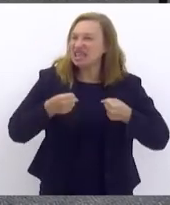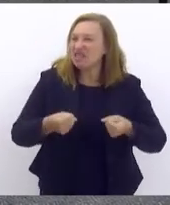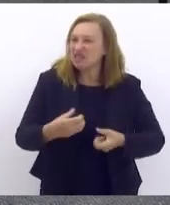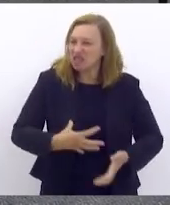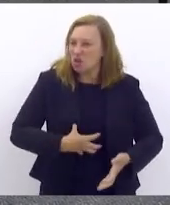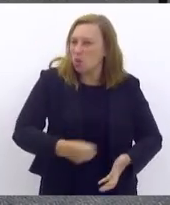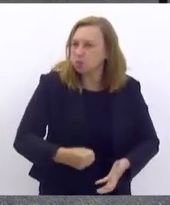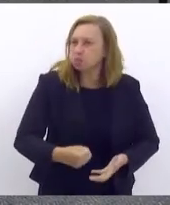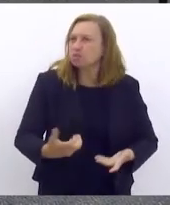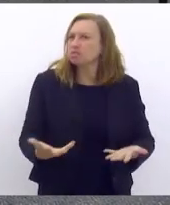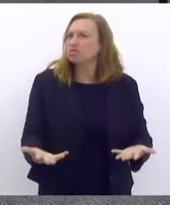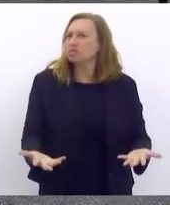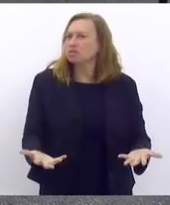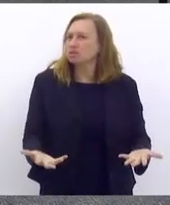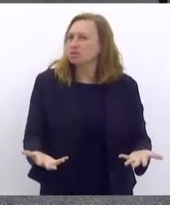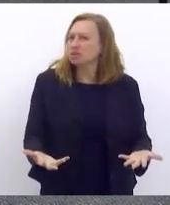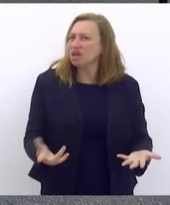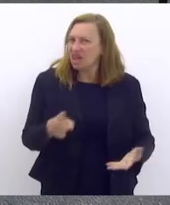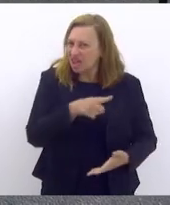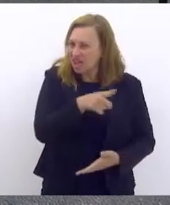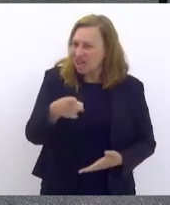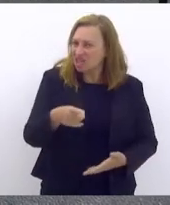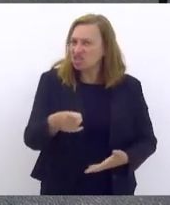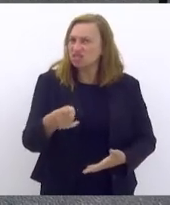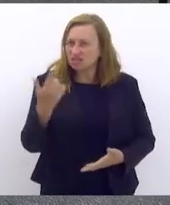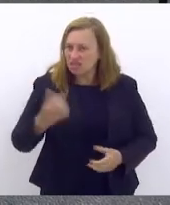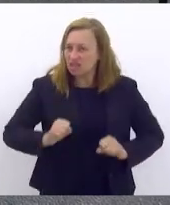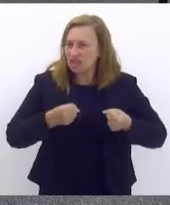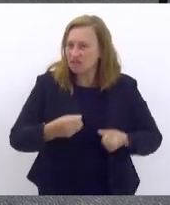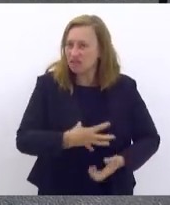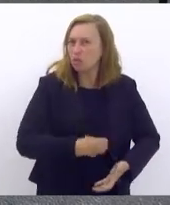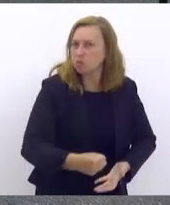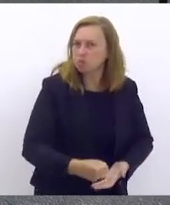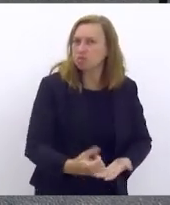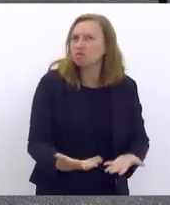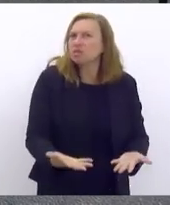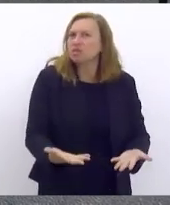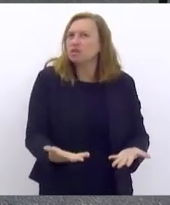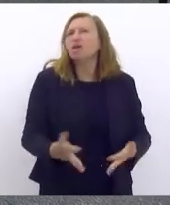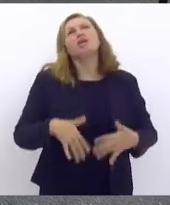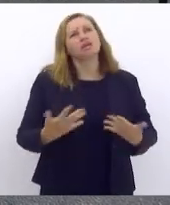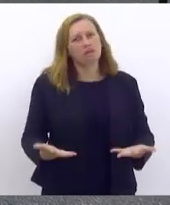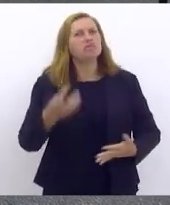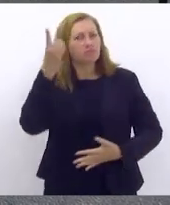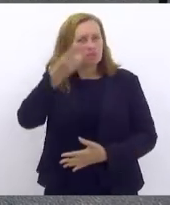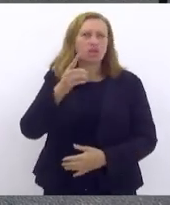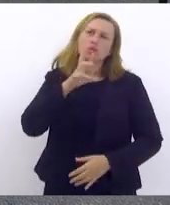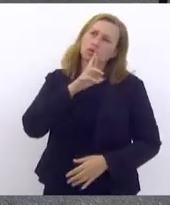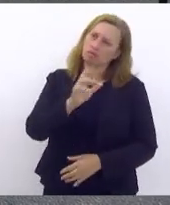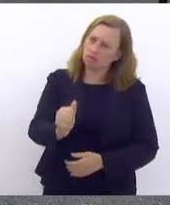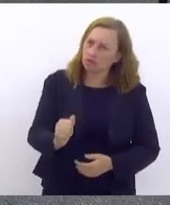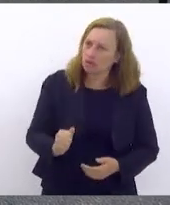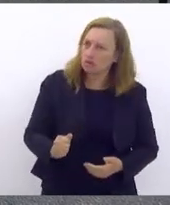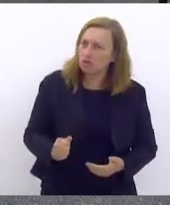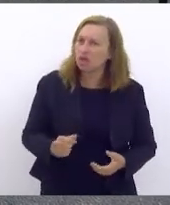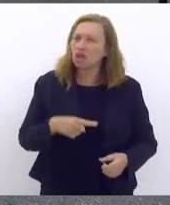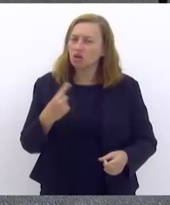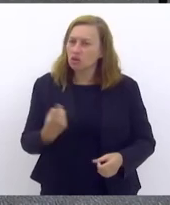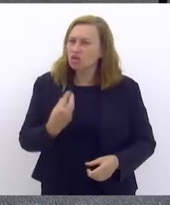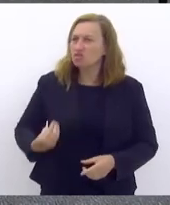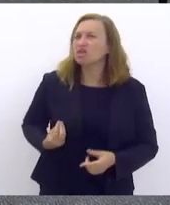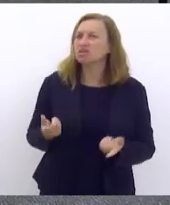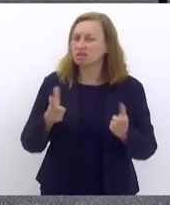nascituro. Eles defendem o assassinato de um nascituro. Então, deputado Rodrigo Amorim, enquanto nós tivermos